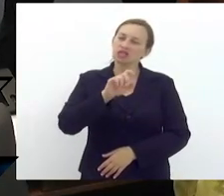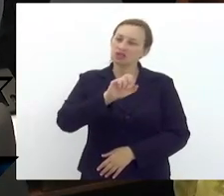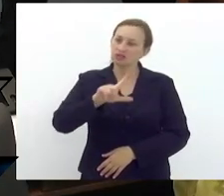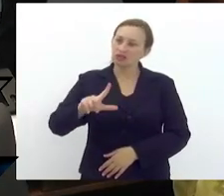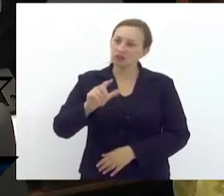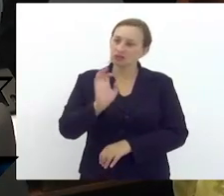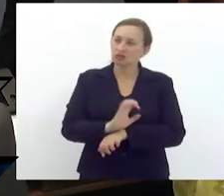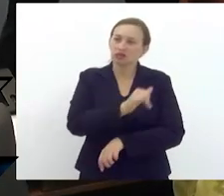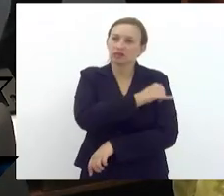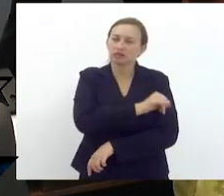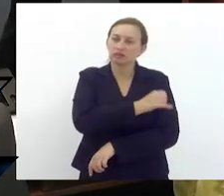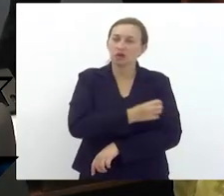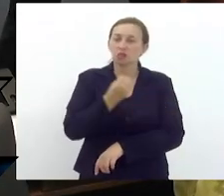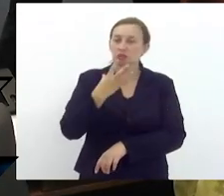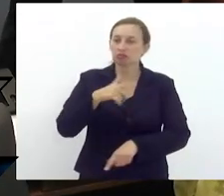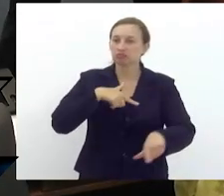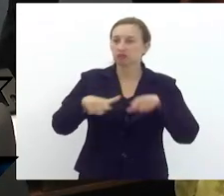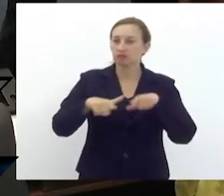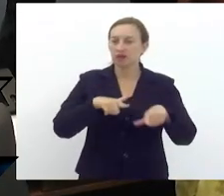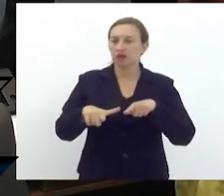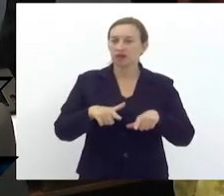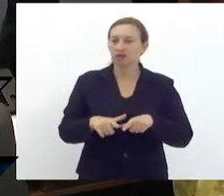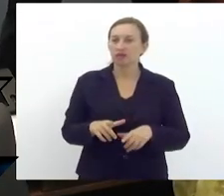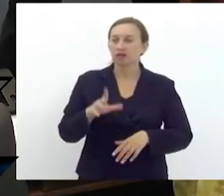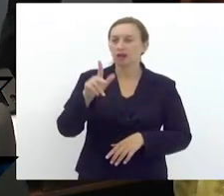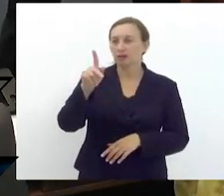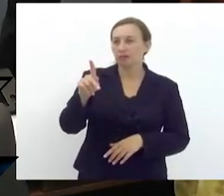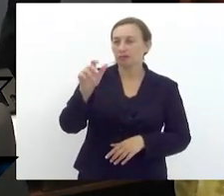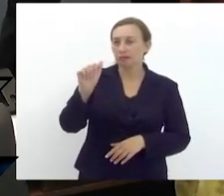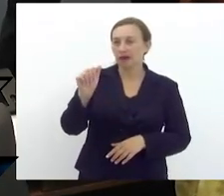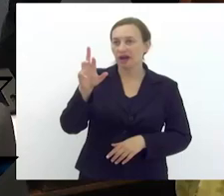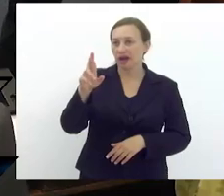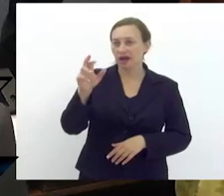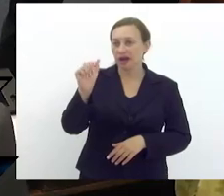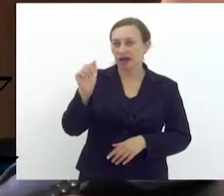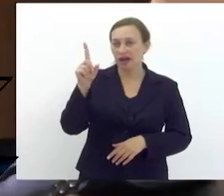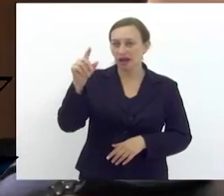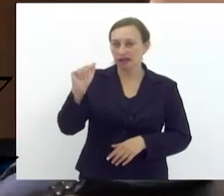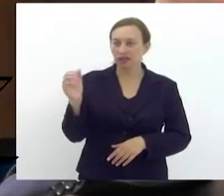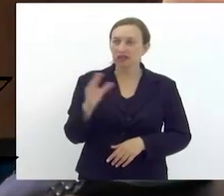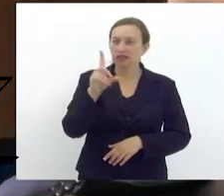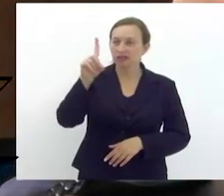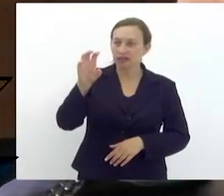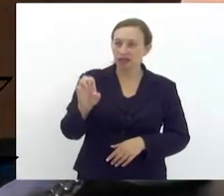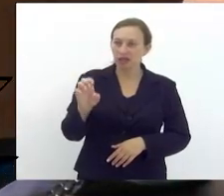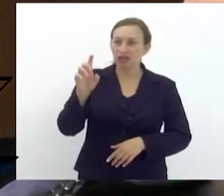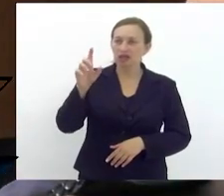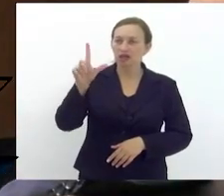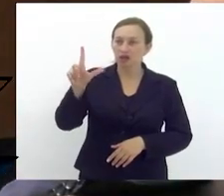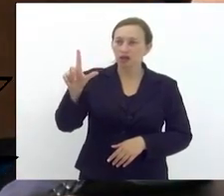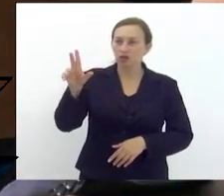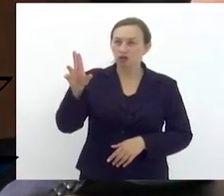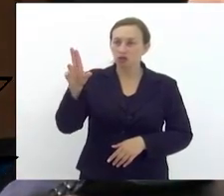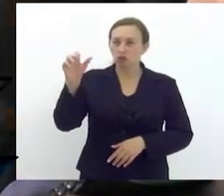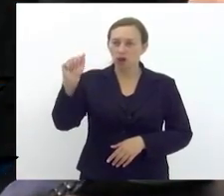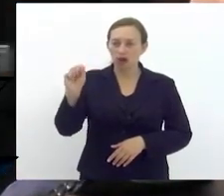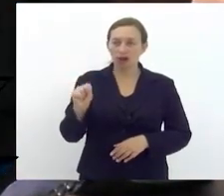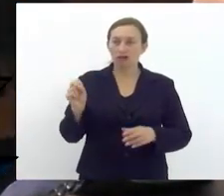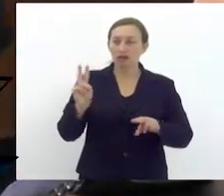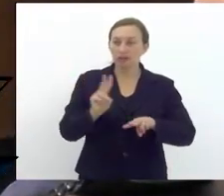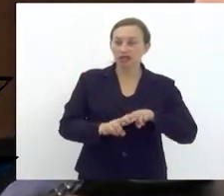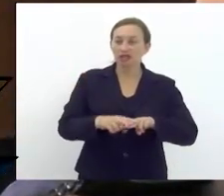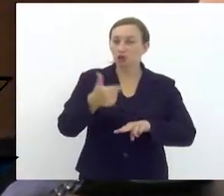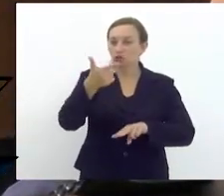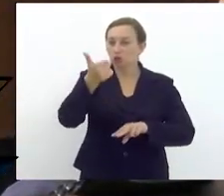excelente operação que fez ali em Lucas prendendo 12 traficantes sendo que uma